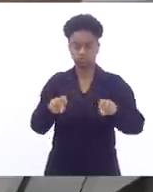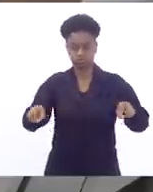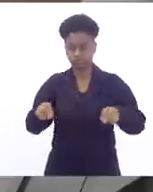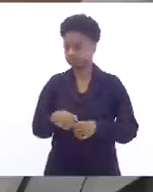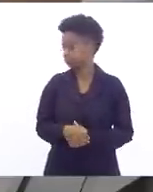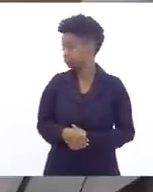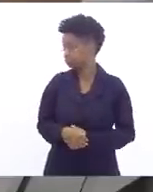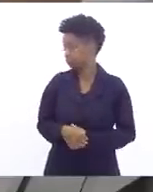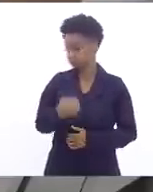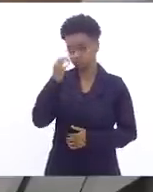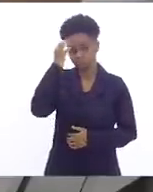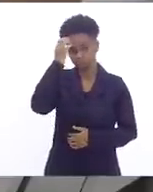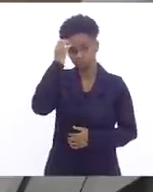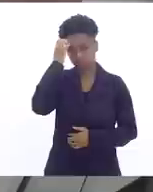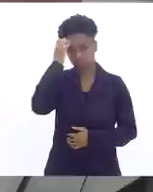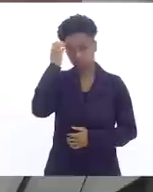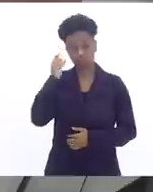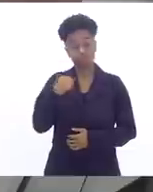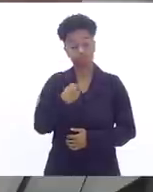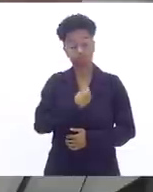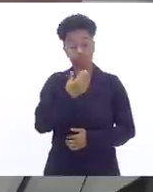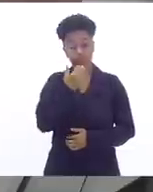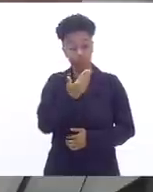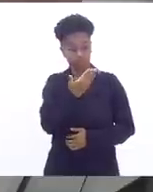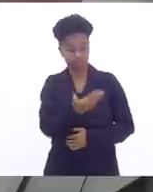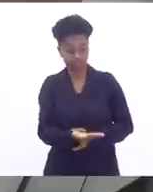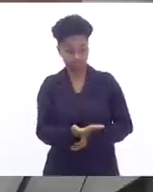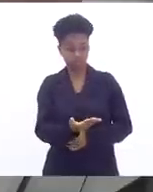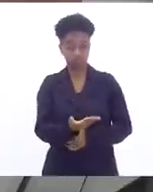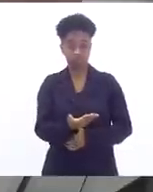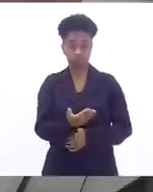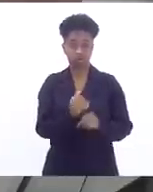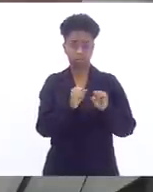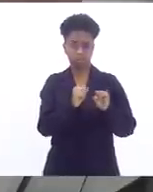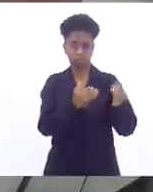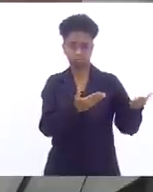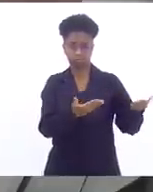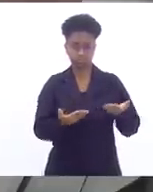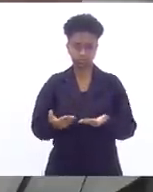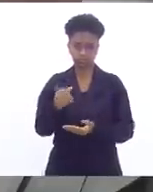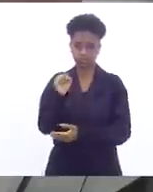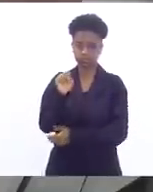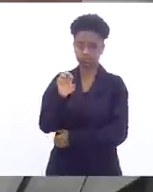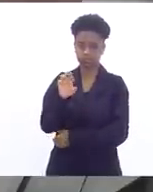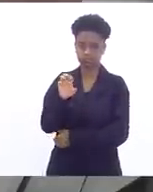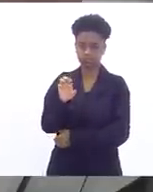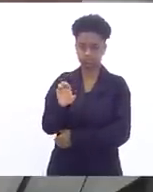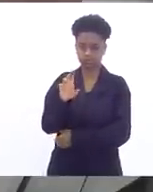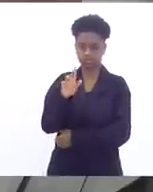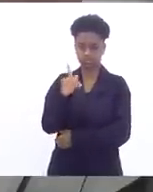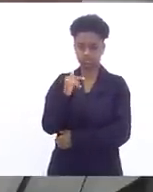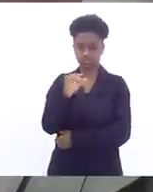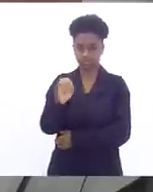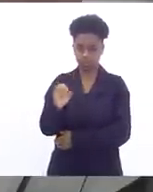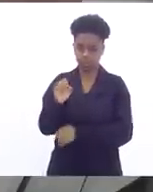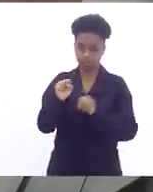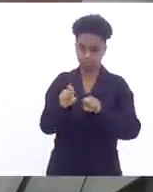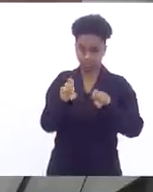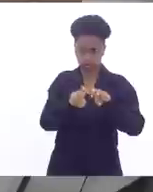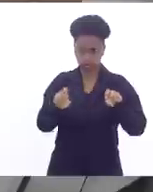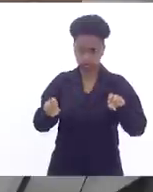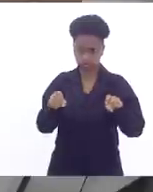gostaria de pedir a senhora que presidinha da sessão se poderia convidar o sargento Portugal deputado federal você pode compor a